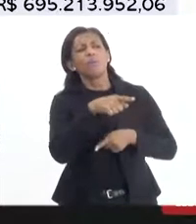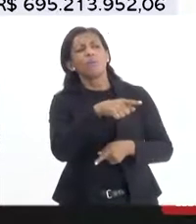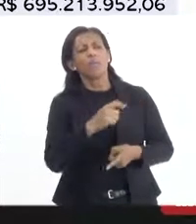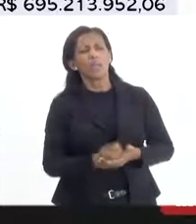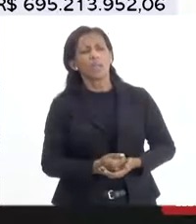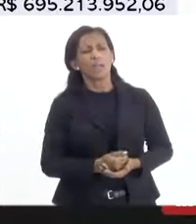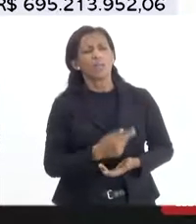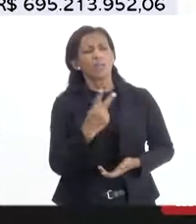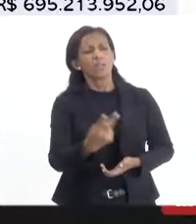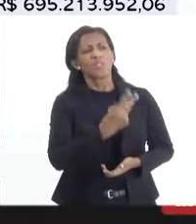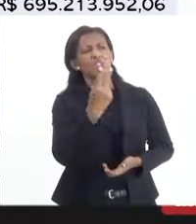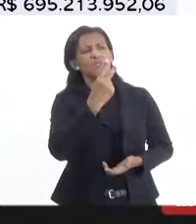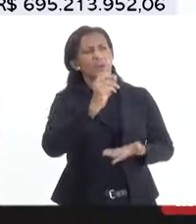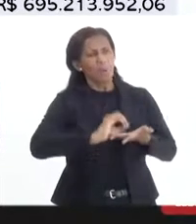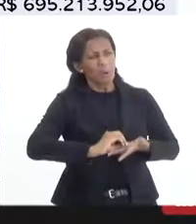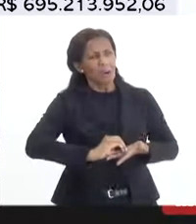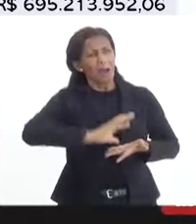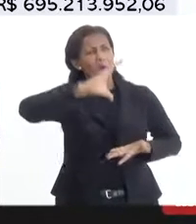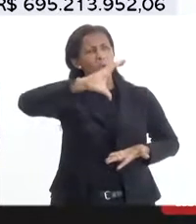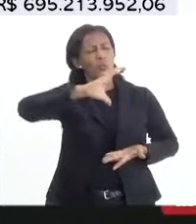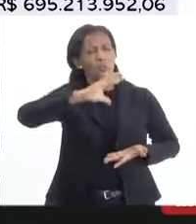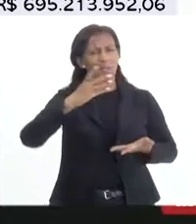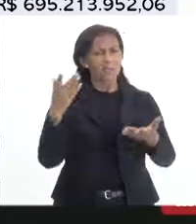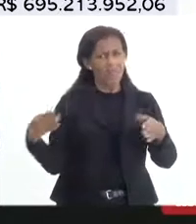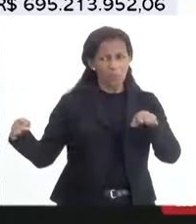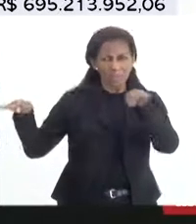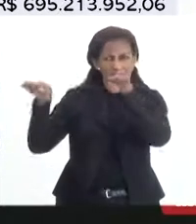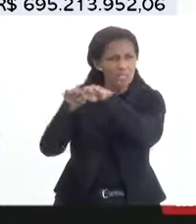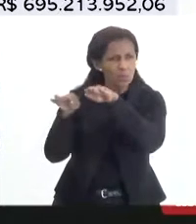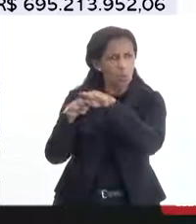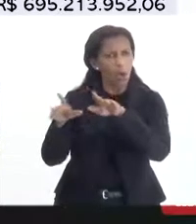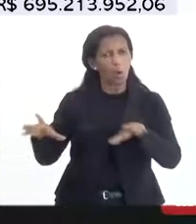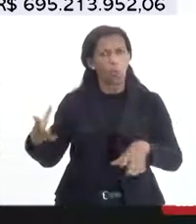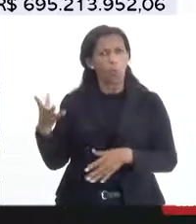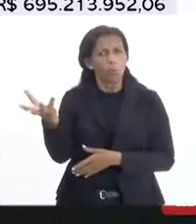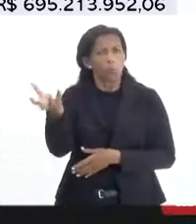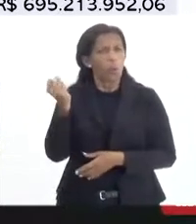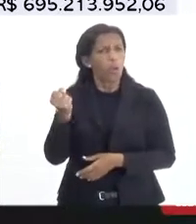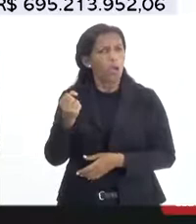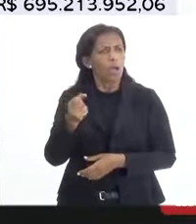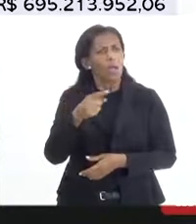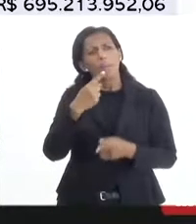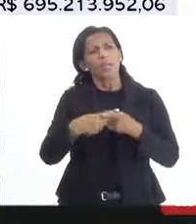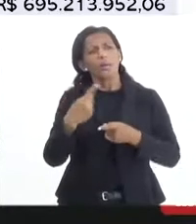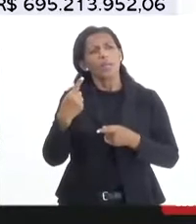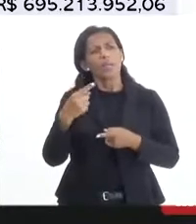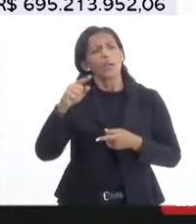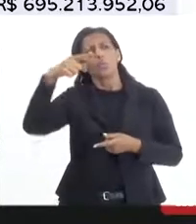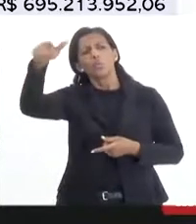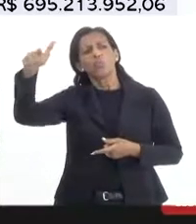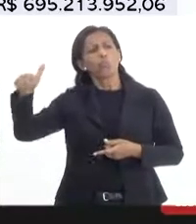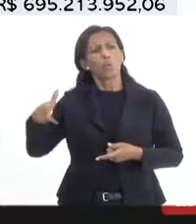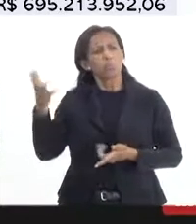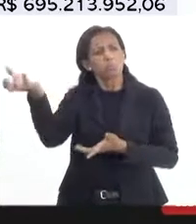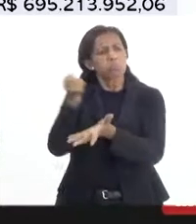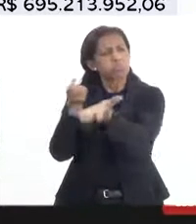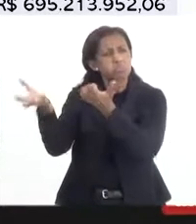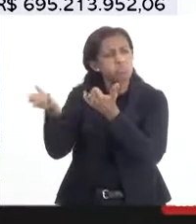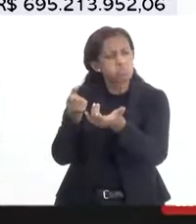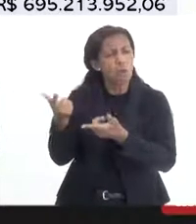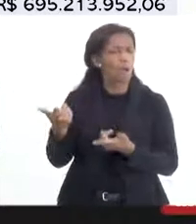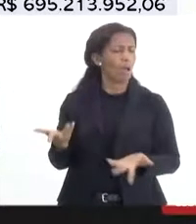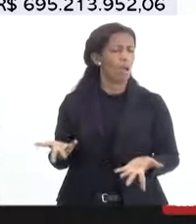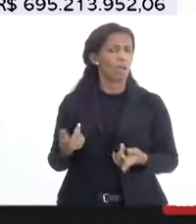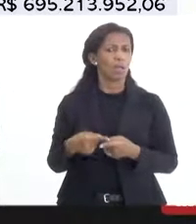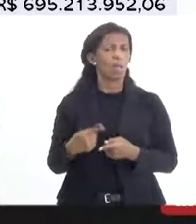aí depois vocês aderiram a um outro valor exatamente igual, da mesma tese, mas não pegaram os outros. Então, nesse caso que o Dr. Paulo Henrique mostrou do consumo